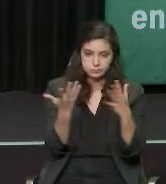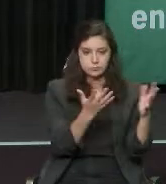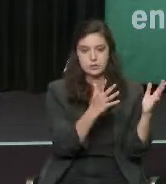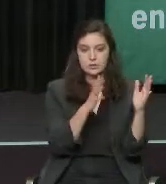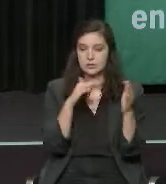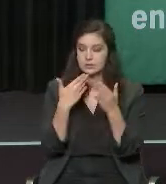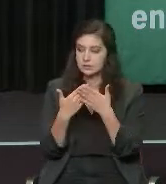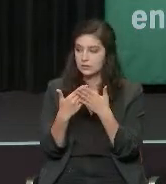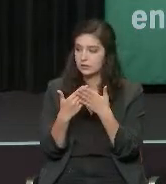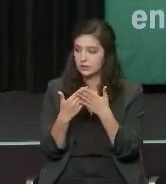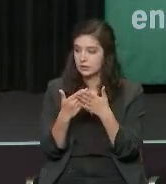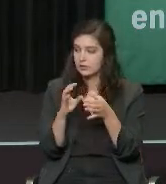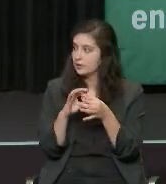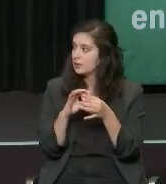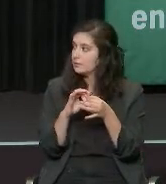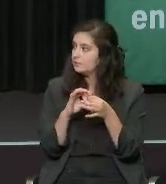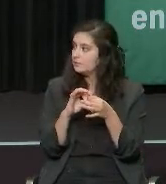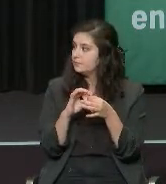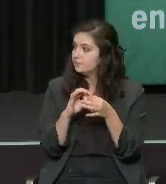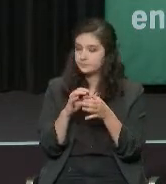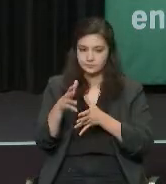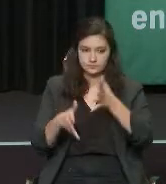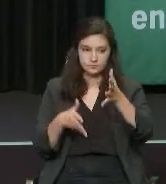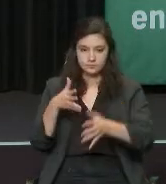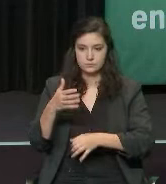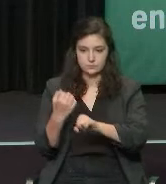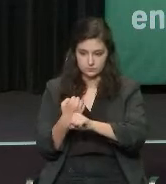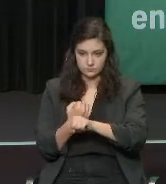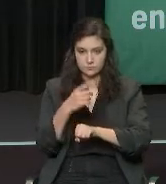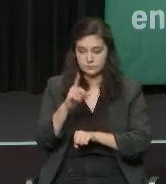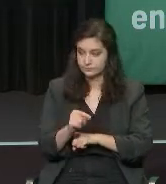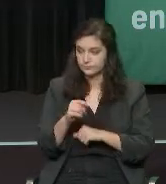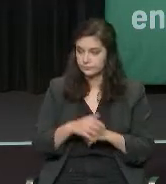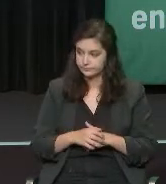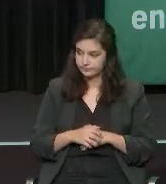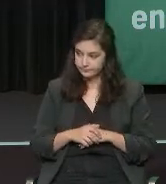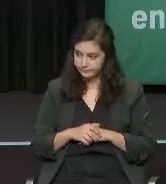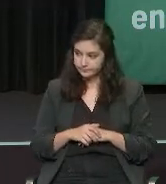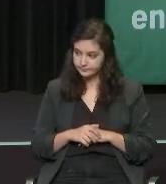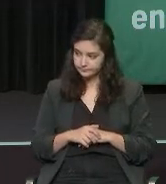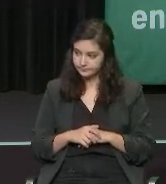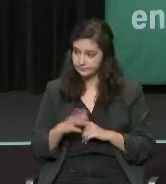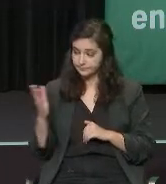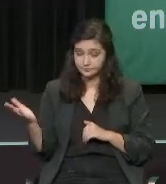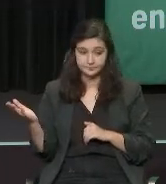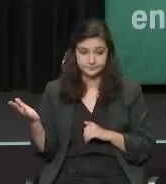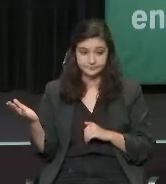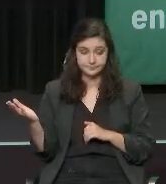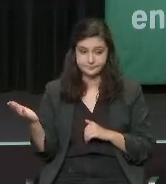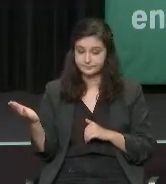florestais, por queimar óleo, combustão de óleo, etc. e outro tipo de